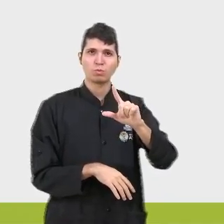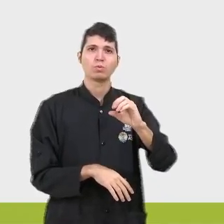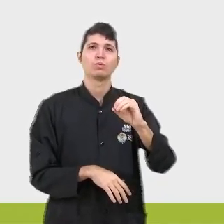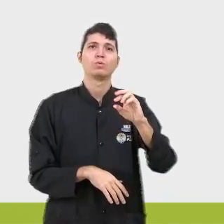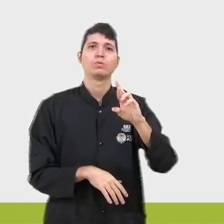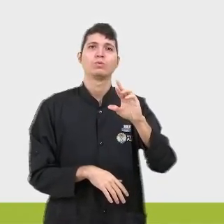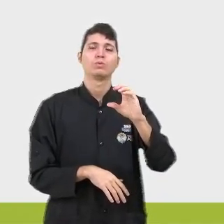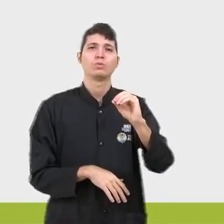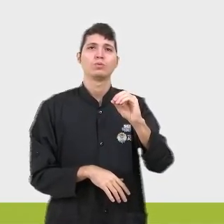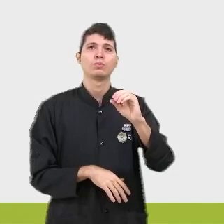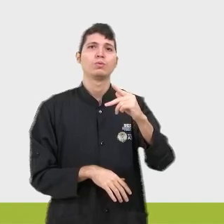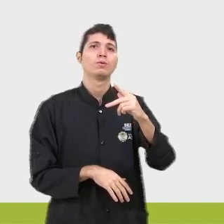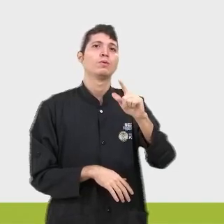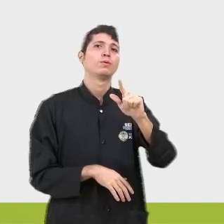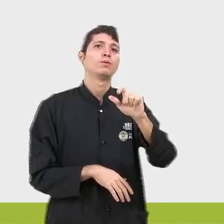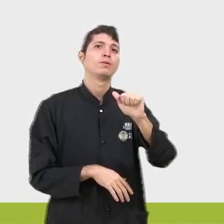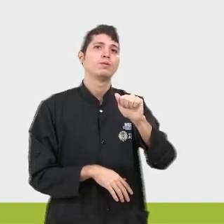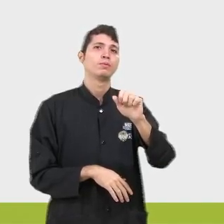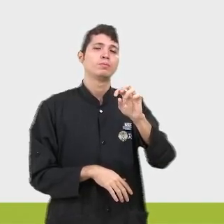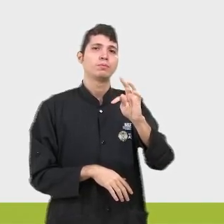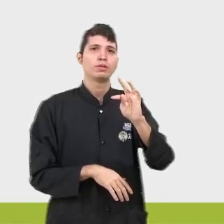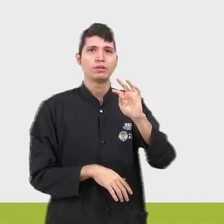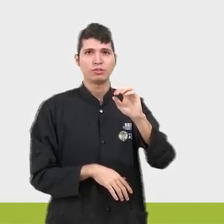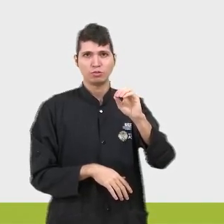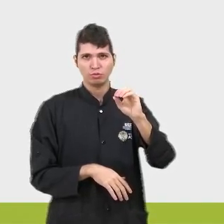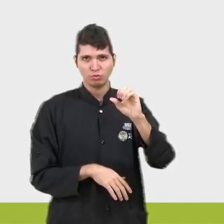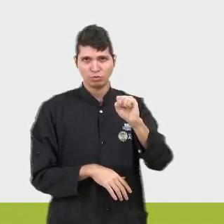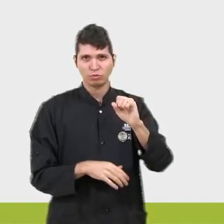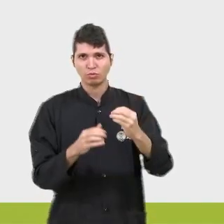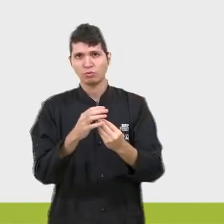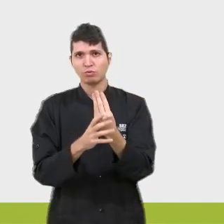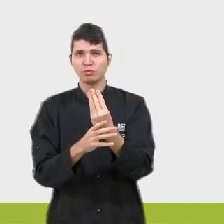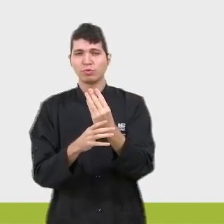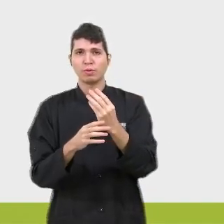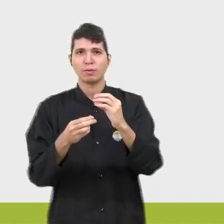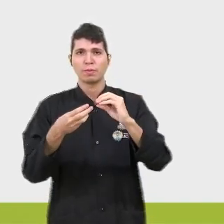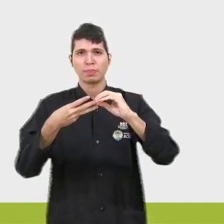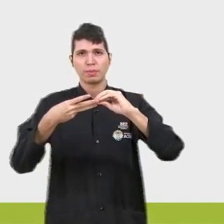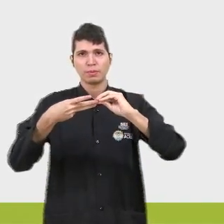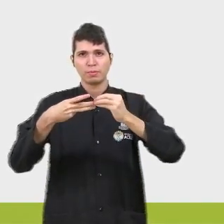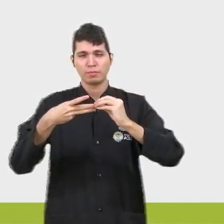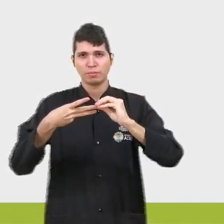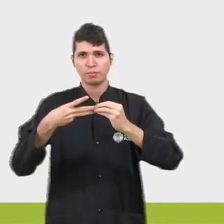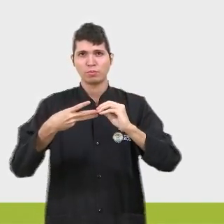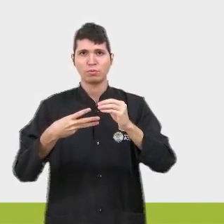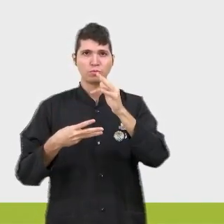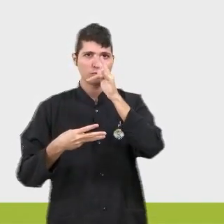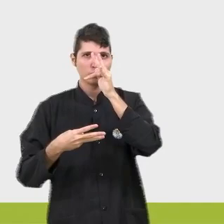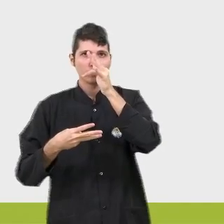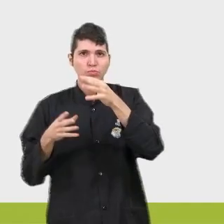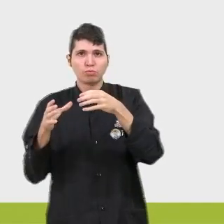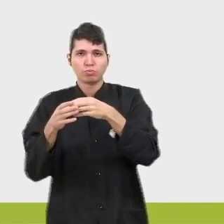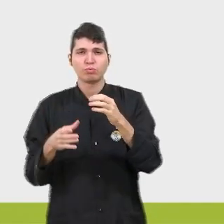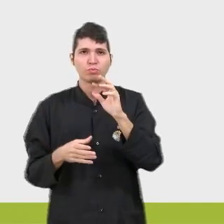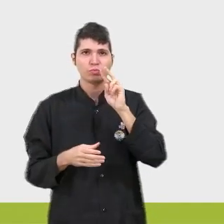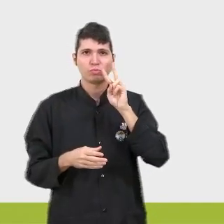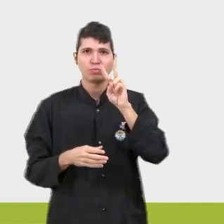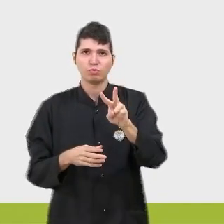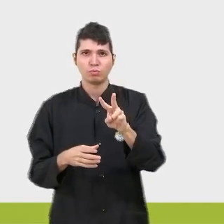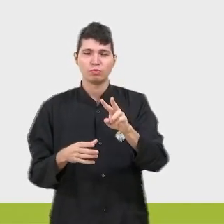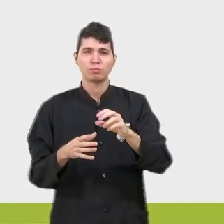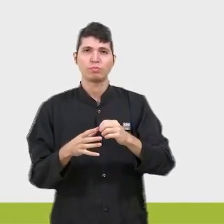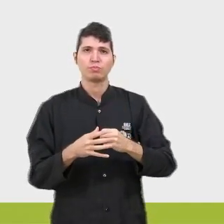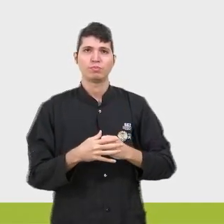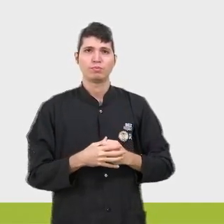junção, formou as células vegetais, ou o que mais se aproxima das células vegetais nesse primeiro momento